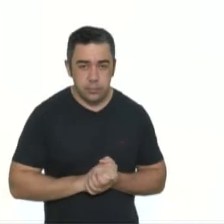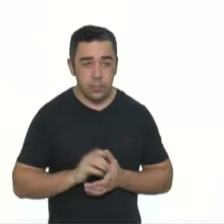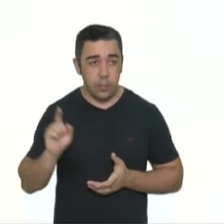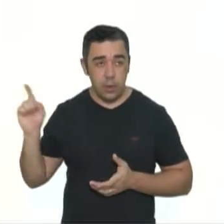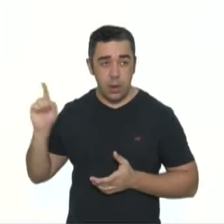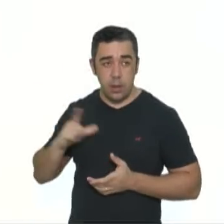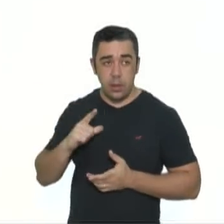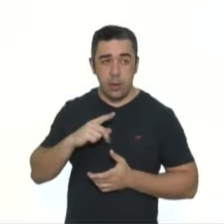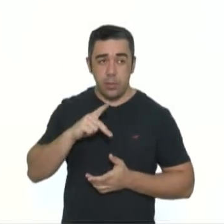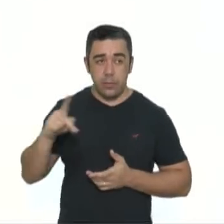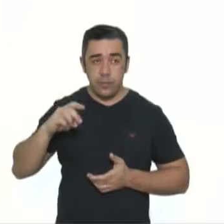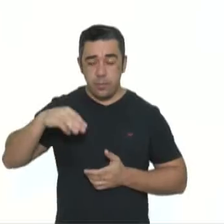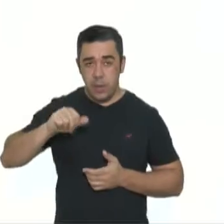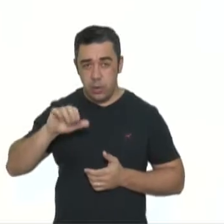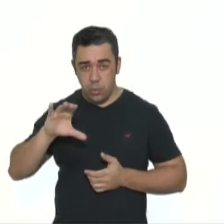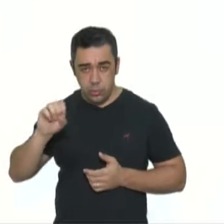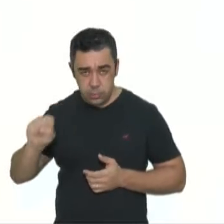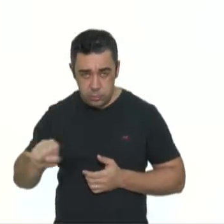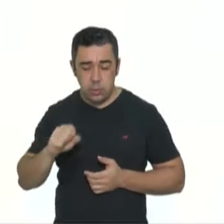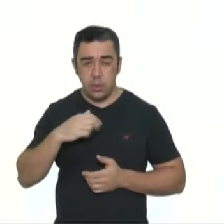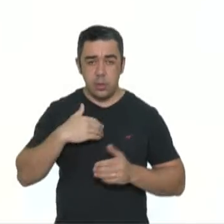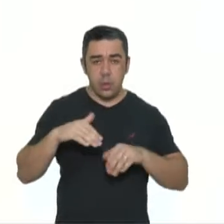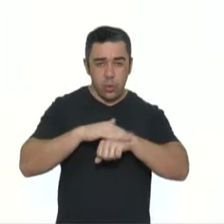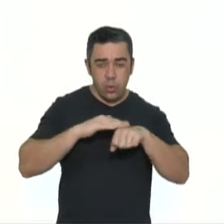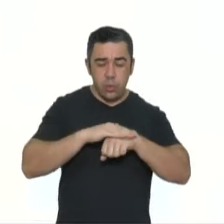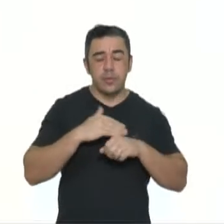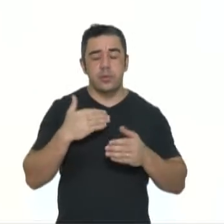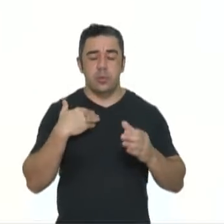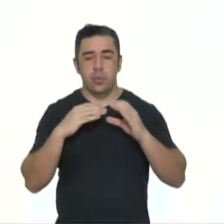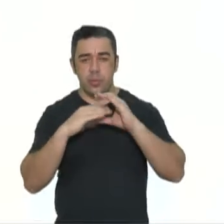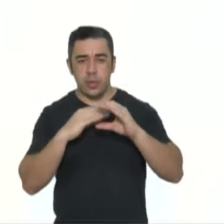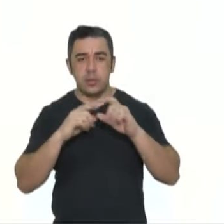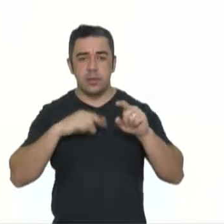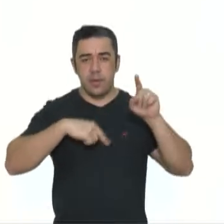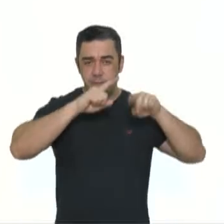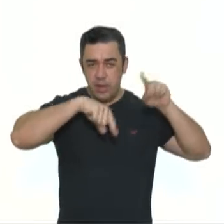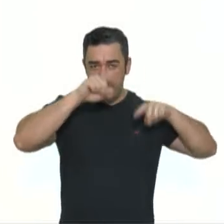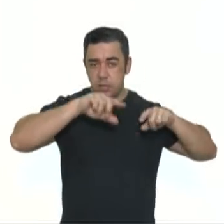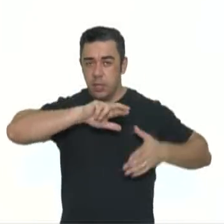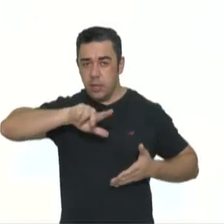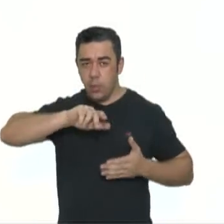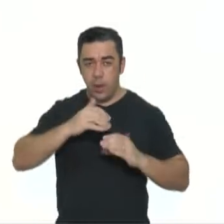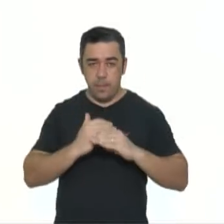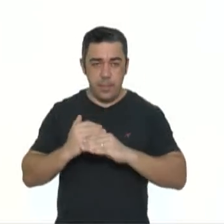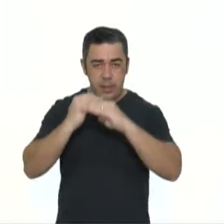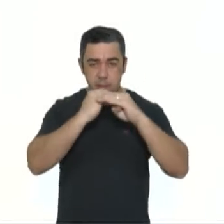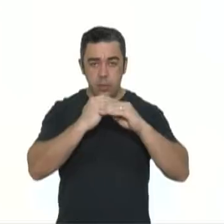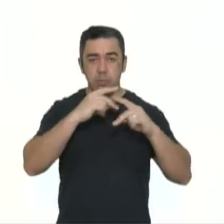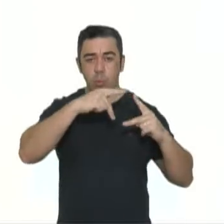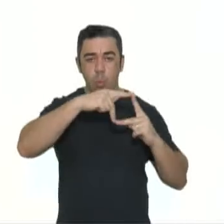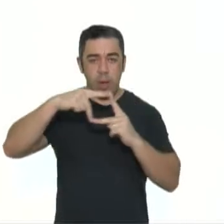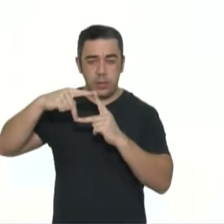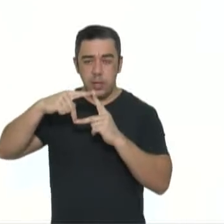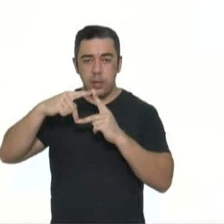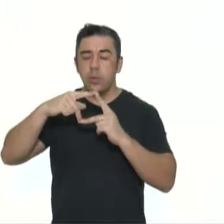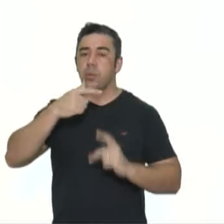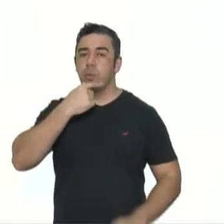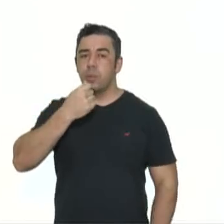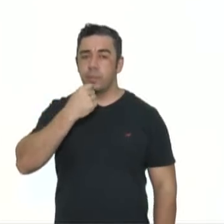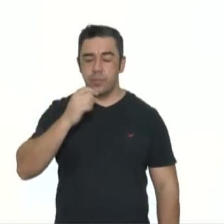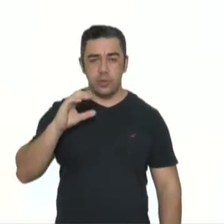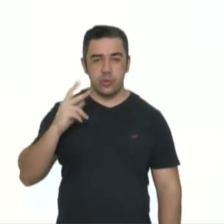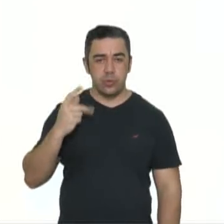Bagnon, em comunicação pessoal feita pelo senhor sobre a variante linguística não padrão, nos quadrinhos do Chico Bento, o senhor classificou